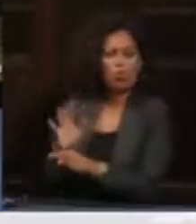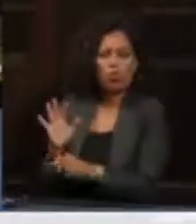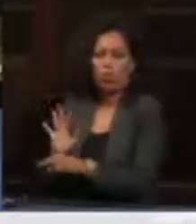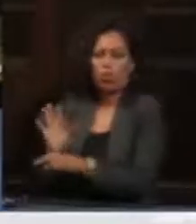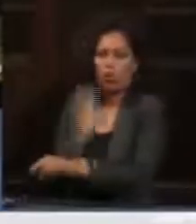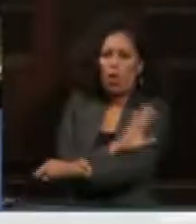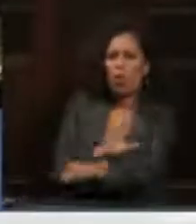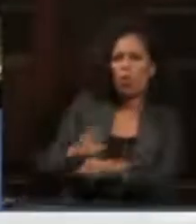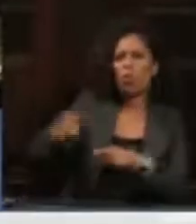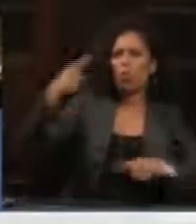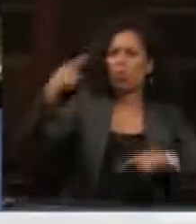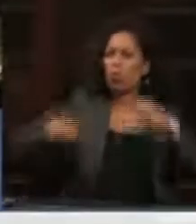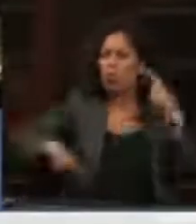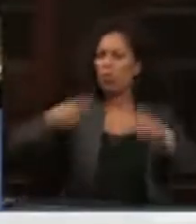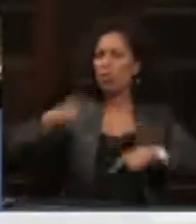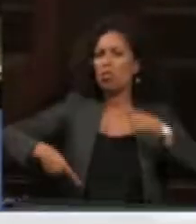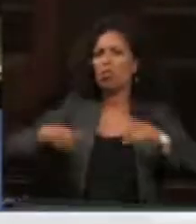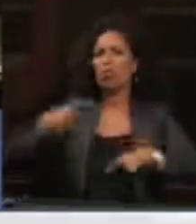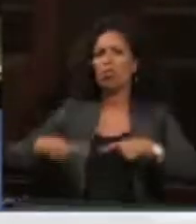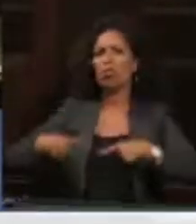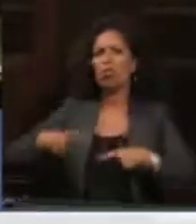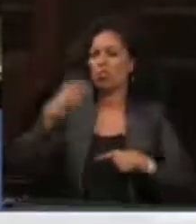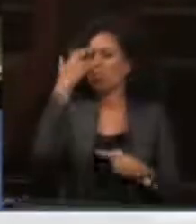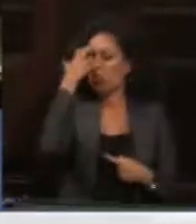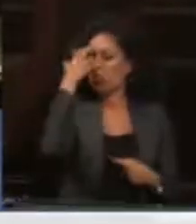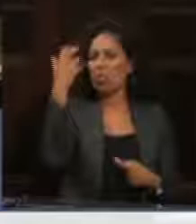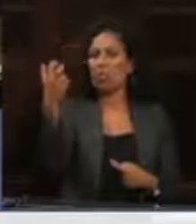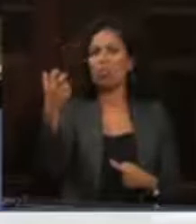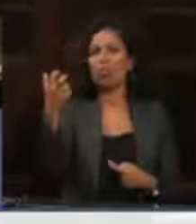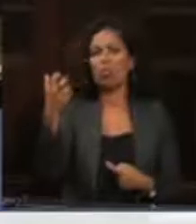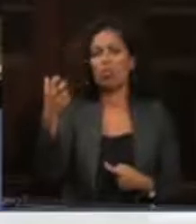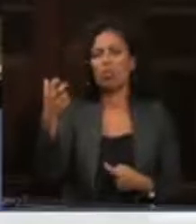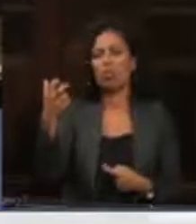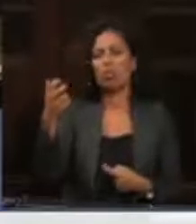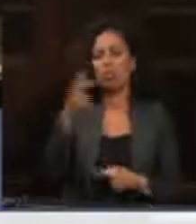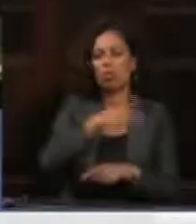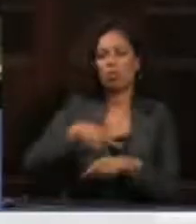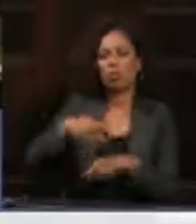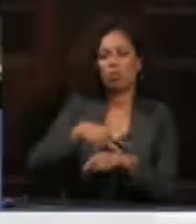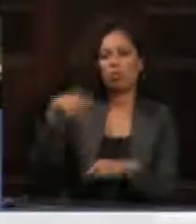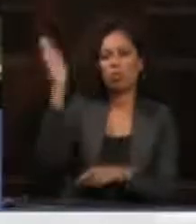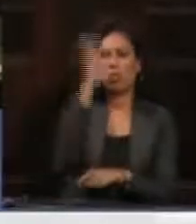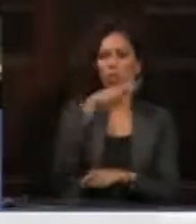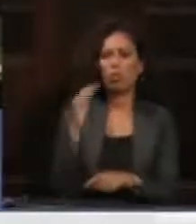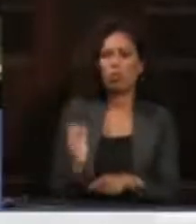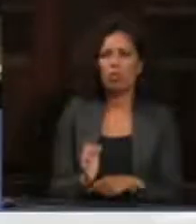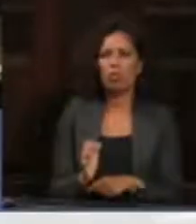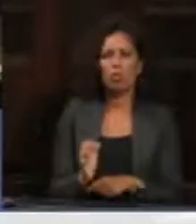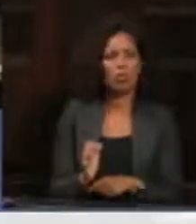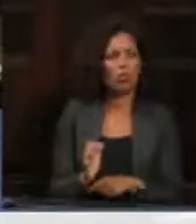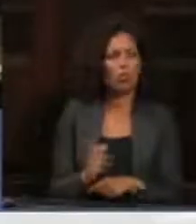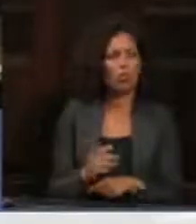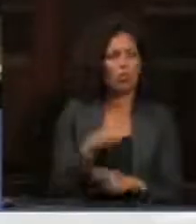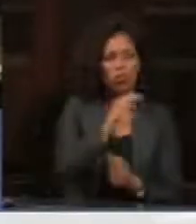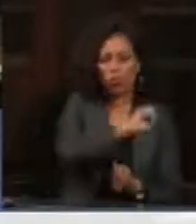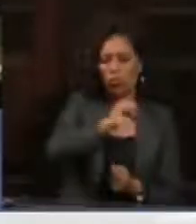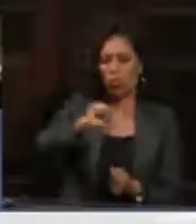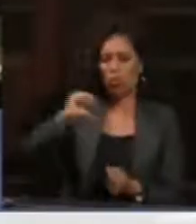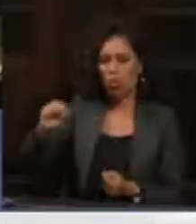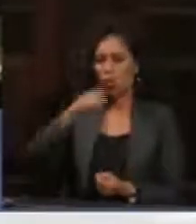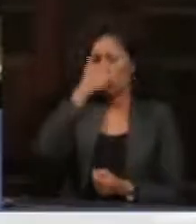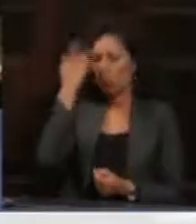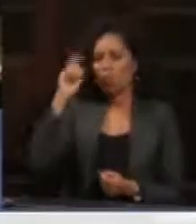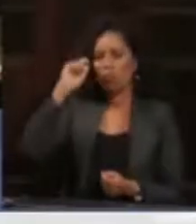cultural, política e intelectual da sociedade brasileira. O genocídio do povo